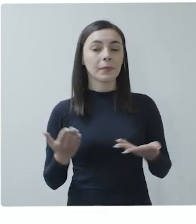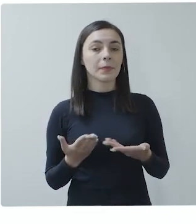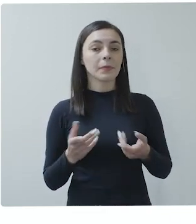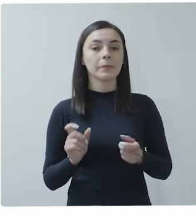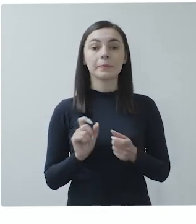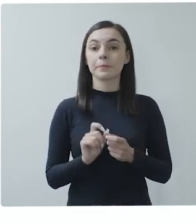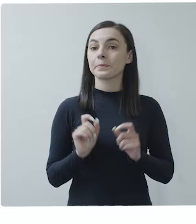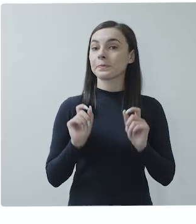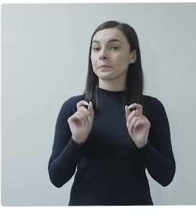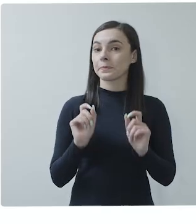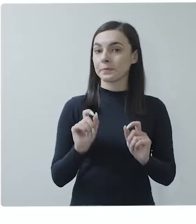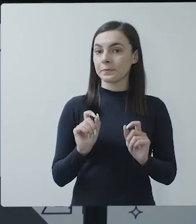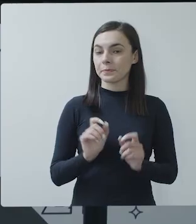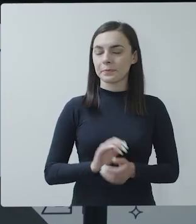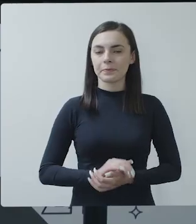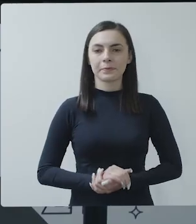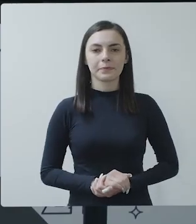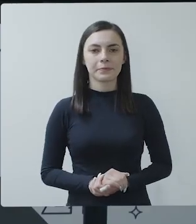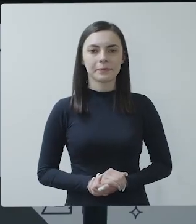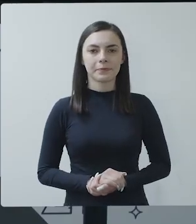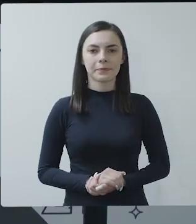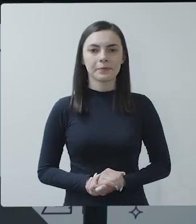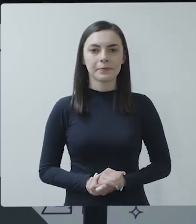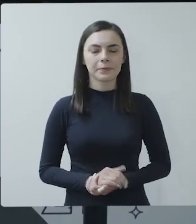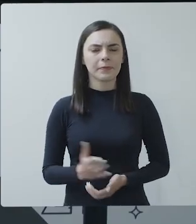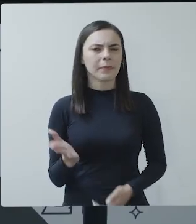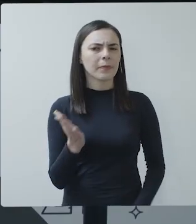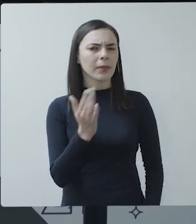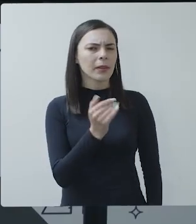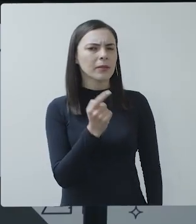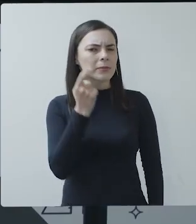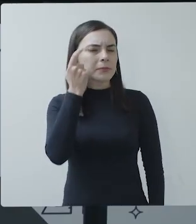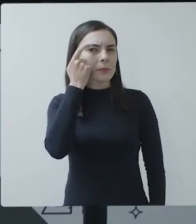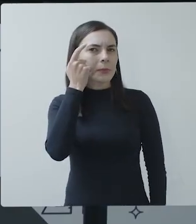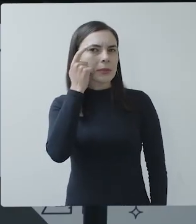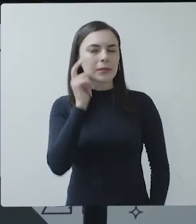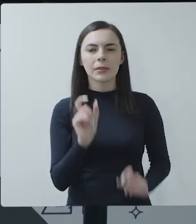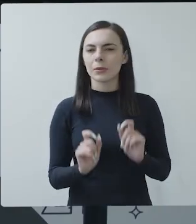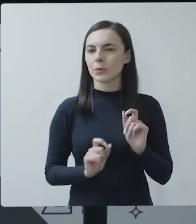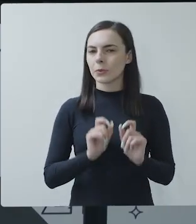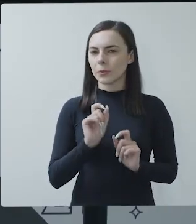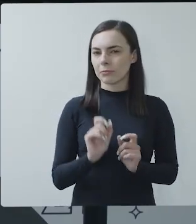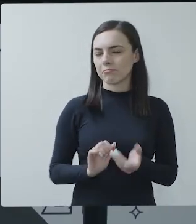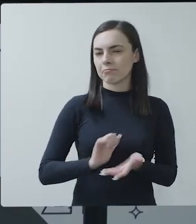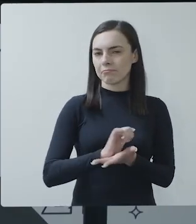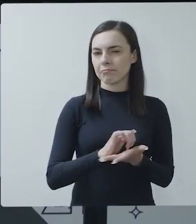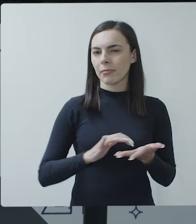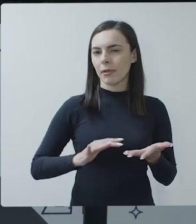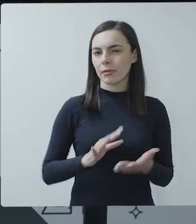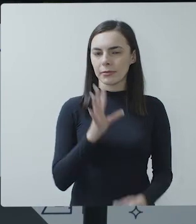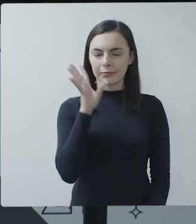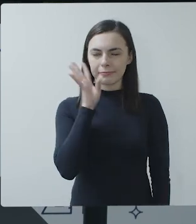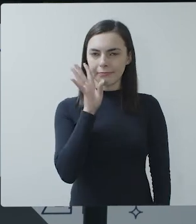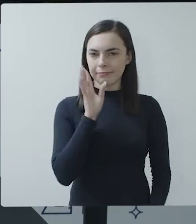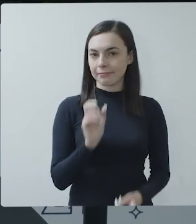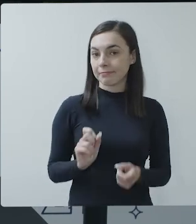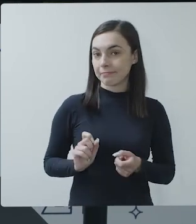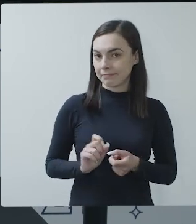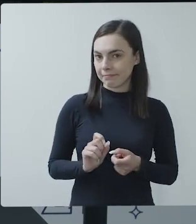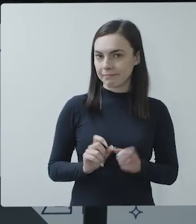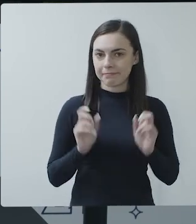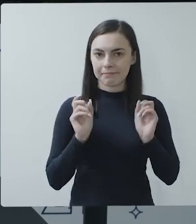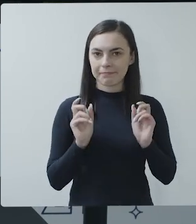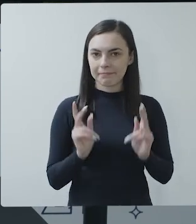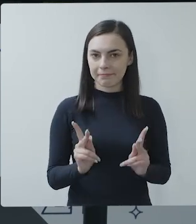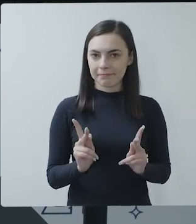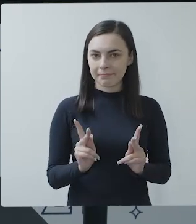Então, agora o que a gente vai fazer? Vamos pensar em uma atividade bem bacana para a gente